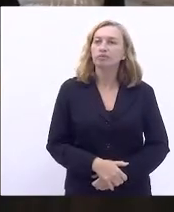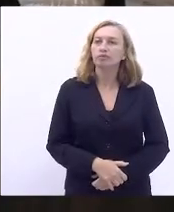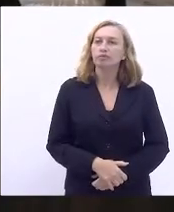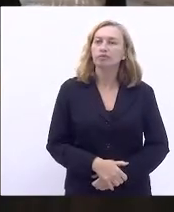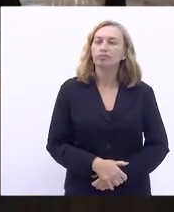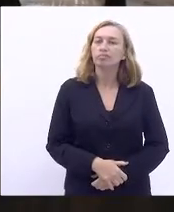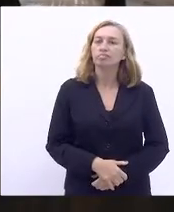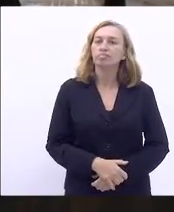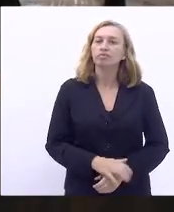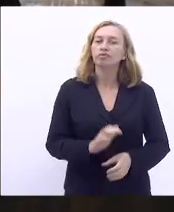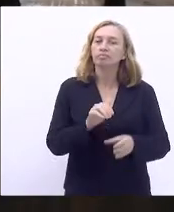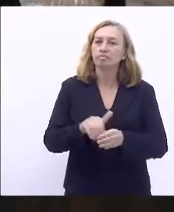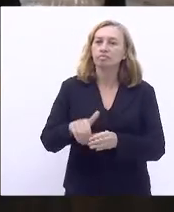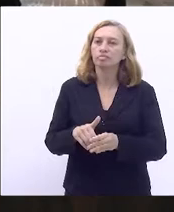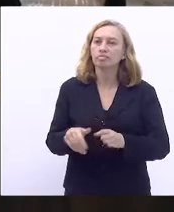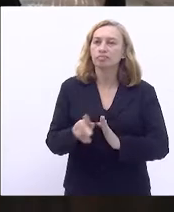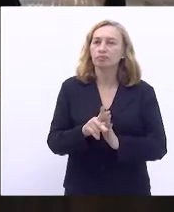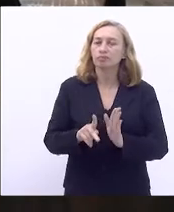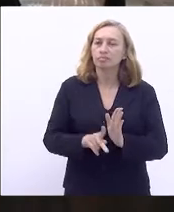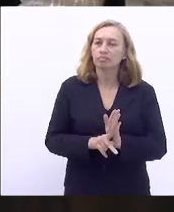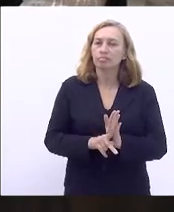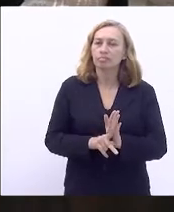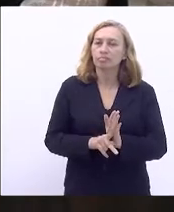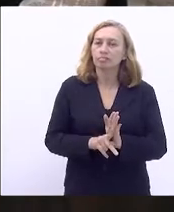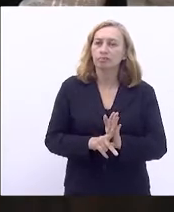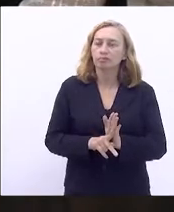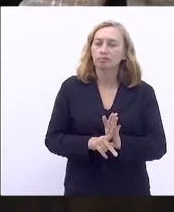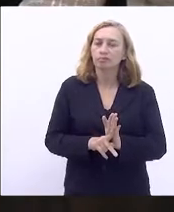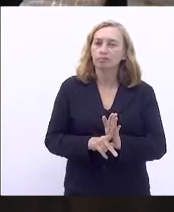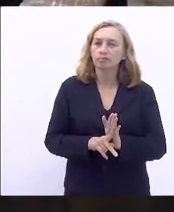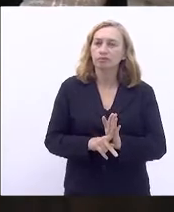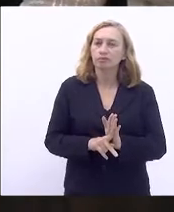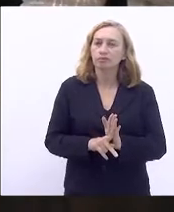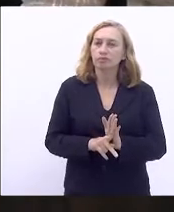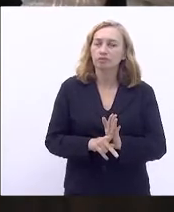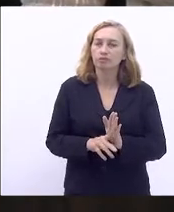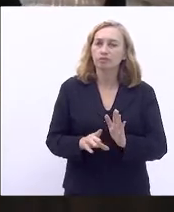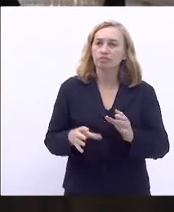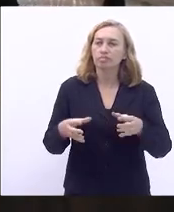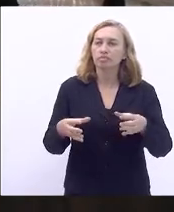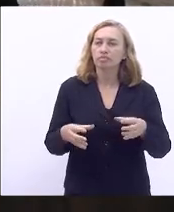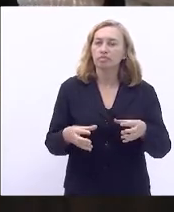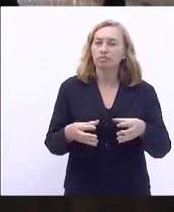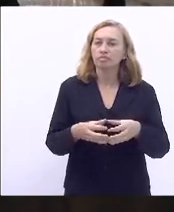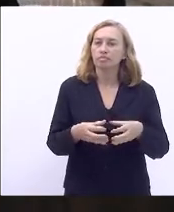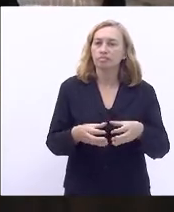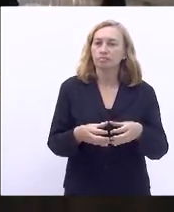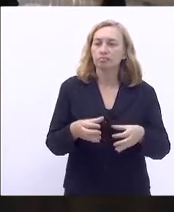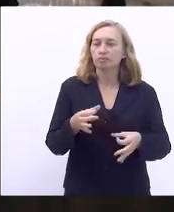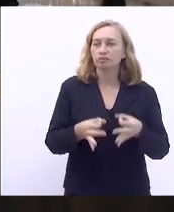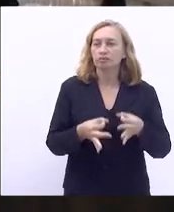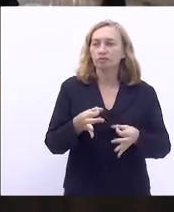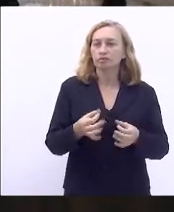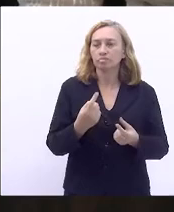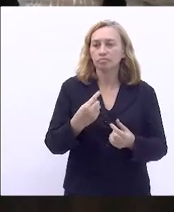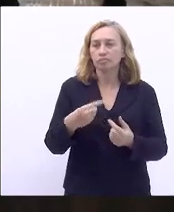Em votação, o projeto com o parecer da Comissão de Constituição e Justiça, com os pareceres